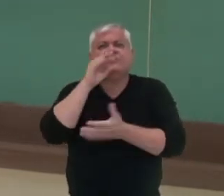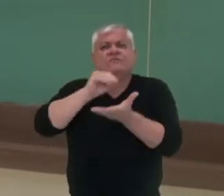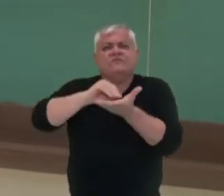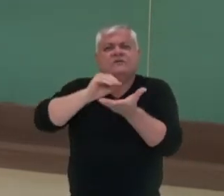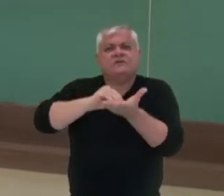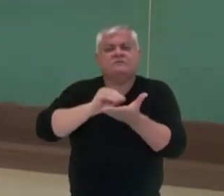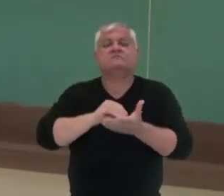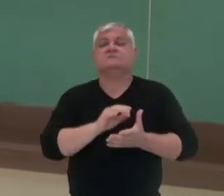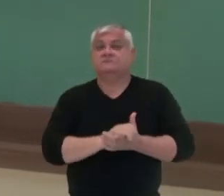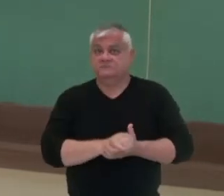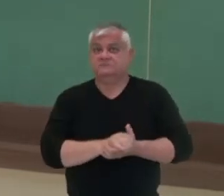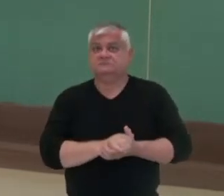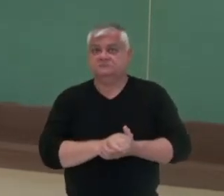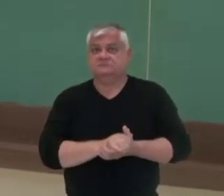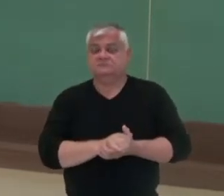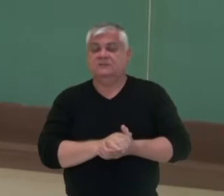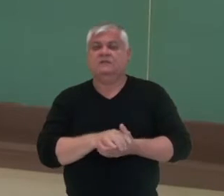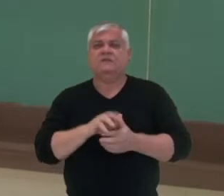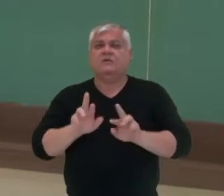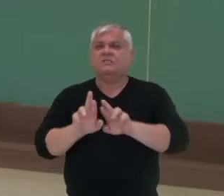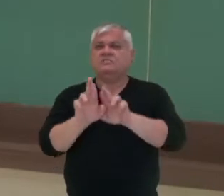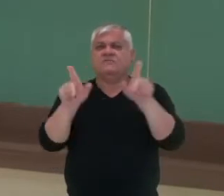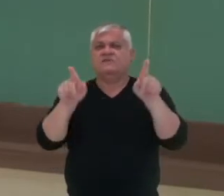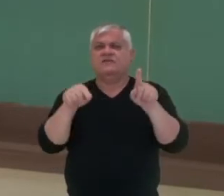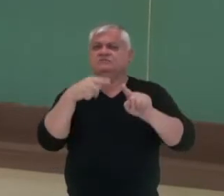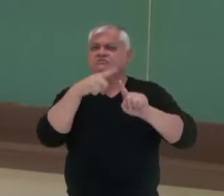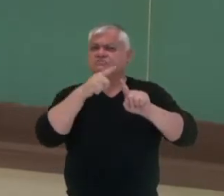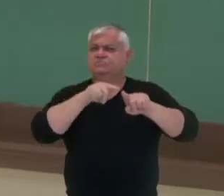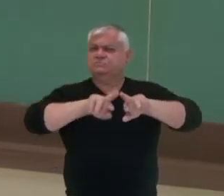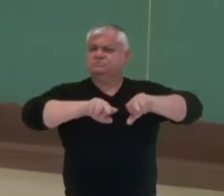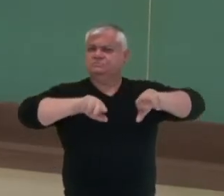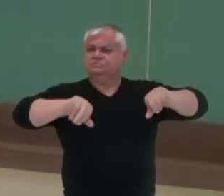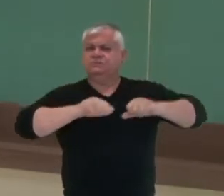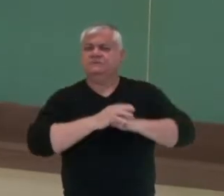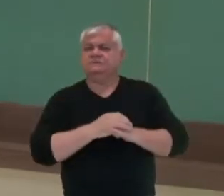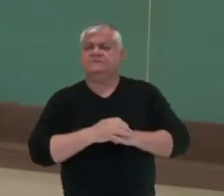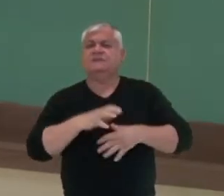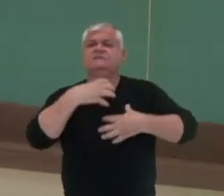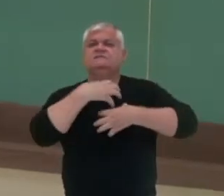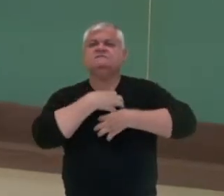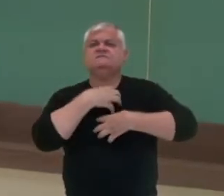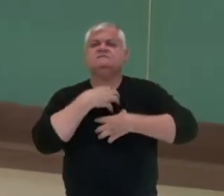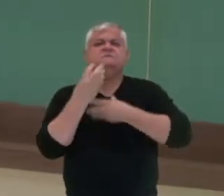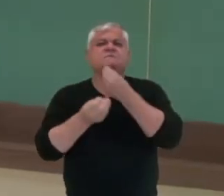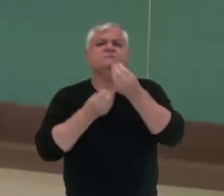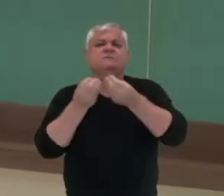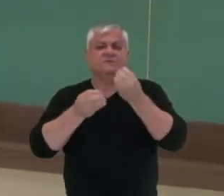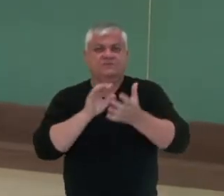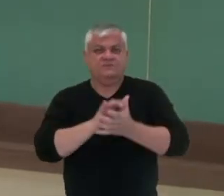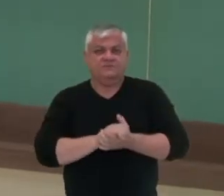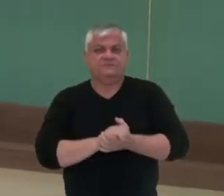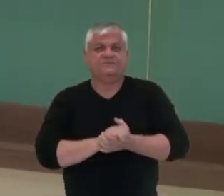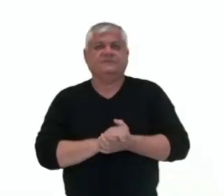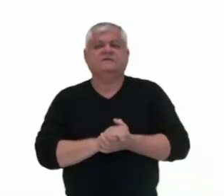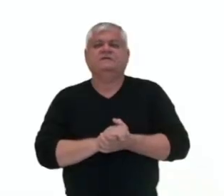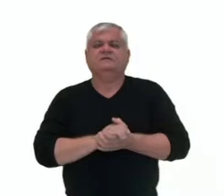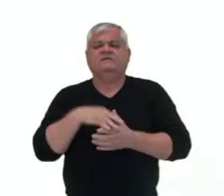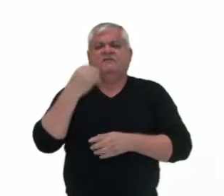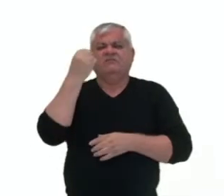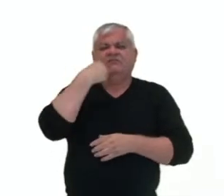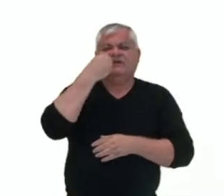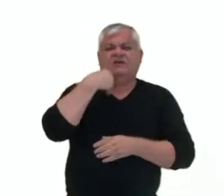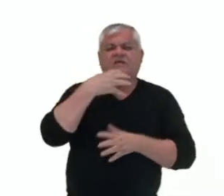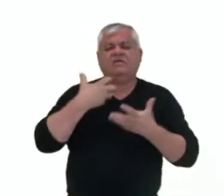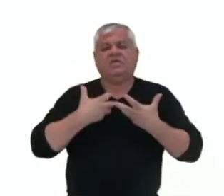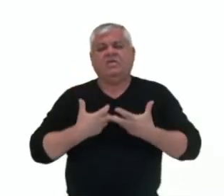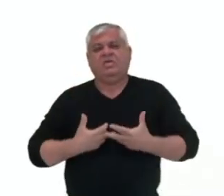né? Então, e existem diferentes tipos de anemia. Os sintomas comuns que as anemias têm é fraqueza,